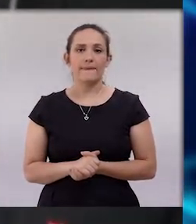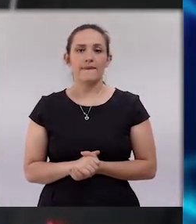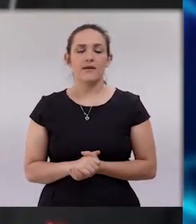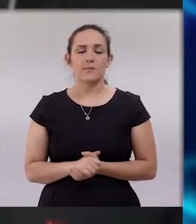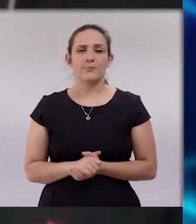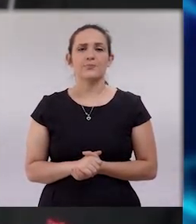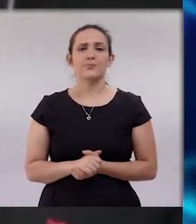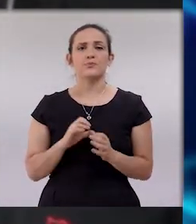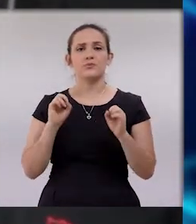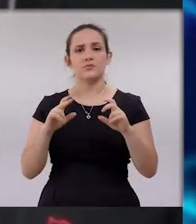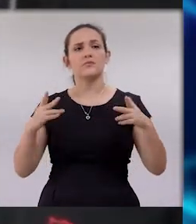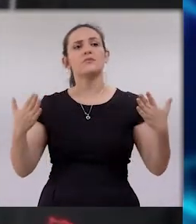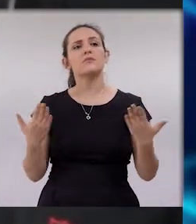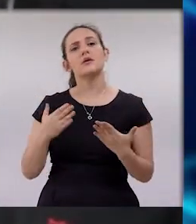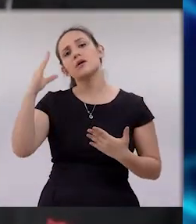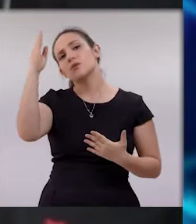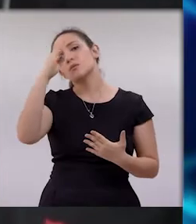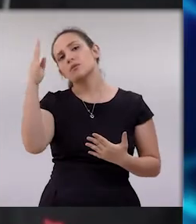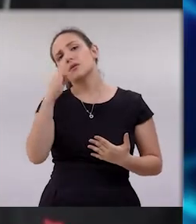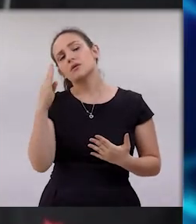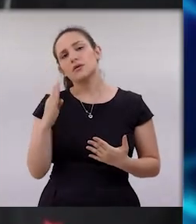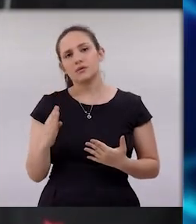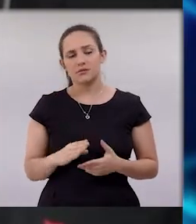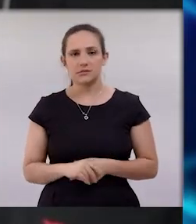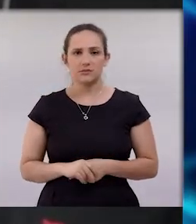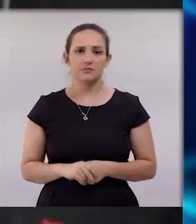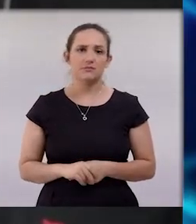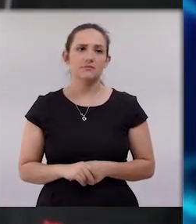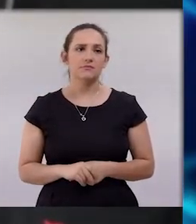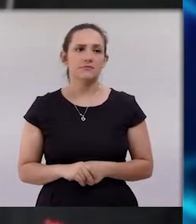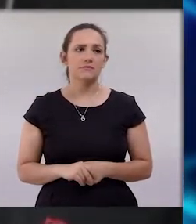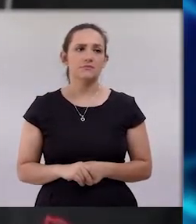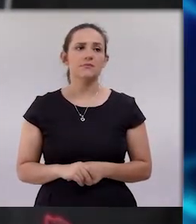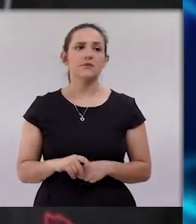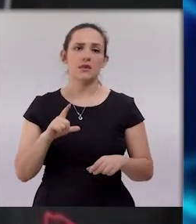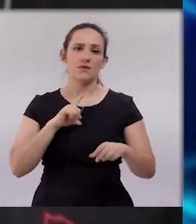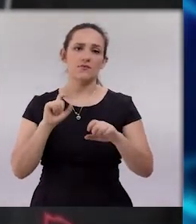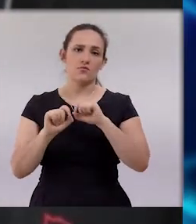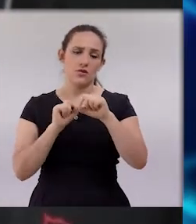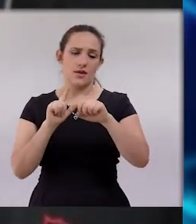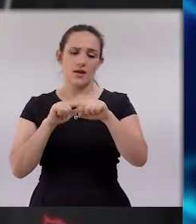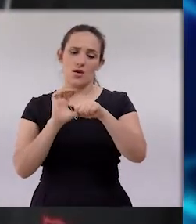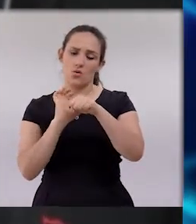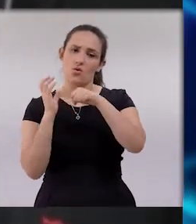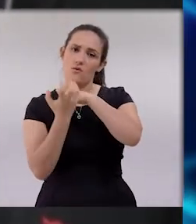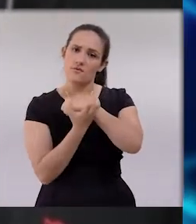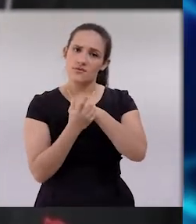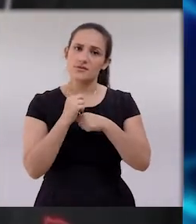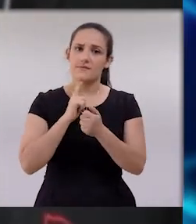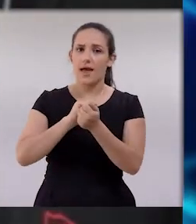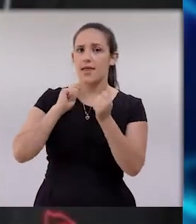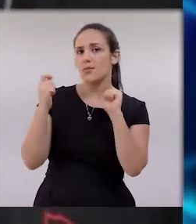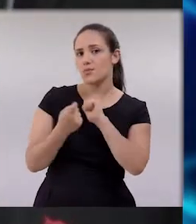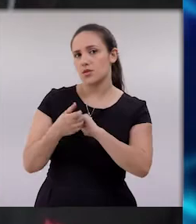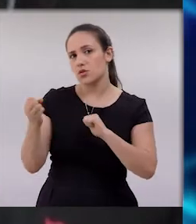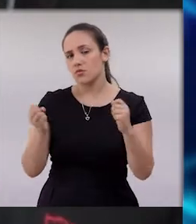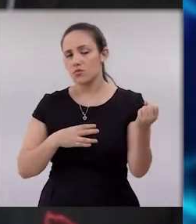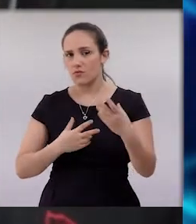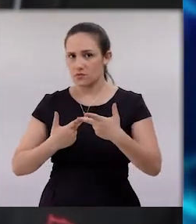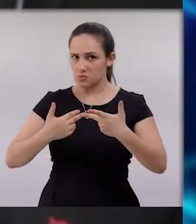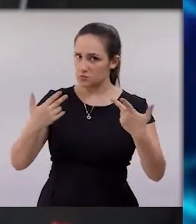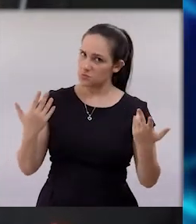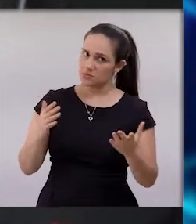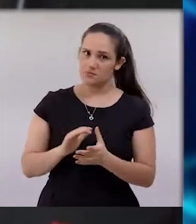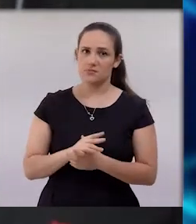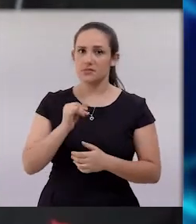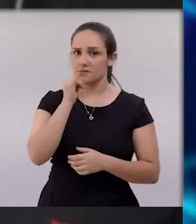O que agora? O Brasil agora, com a Covid-19, ele teve que se adaptar a essas novas realidades dos